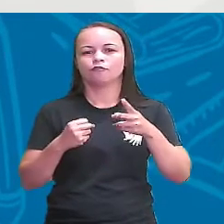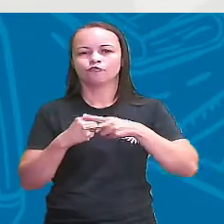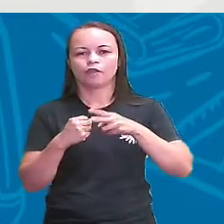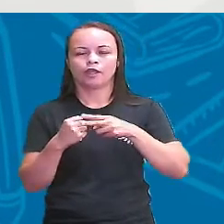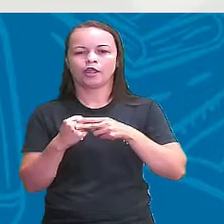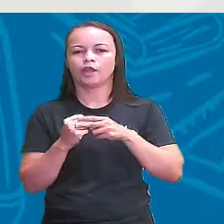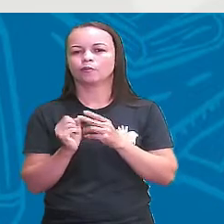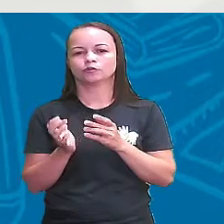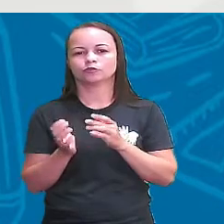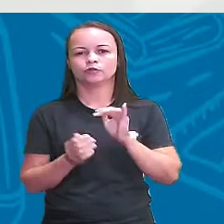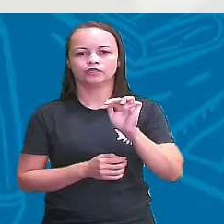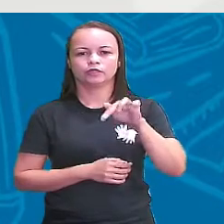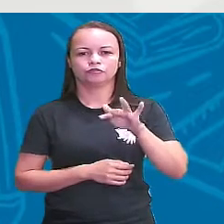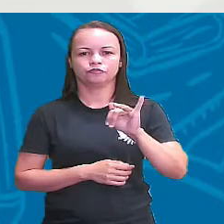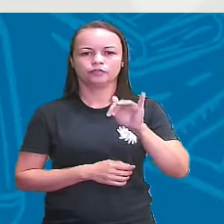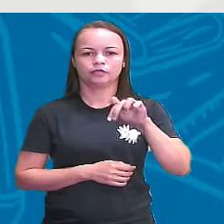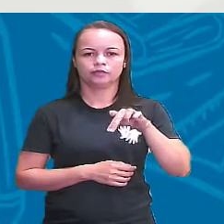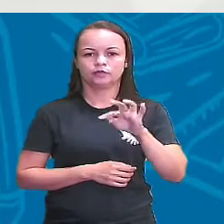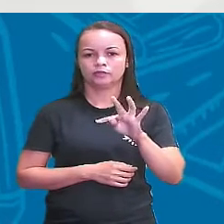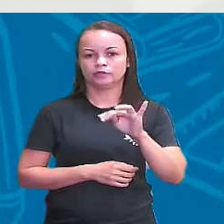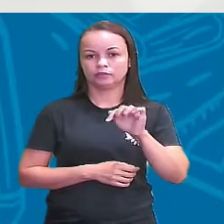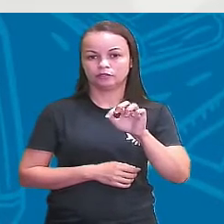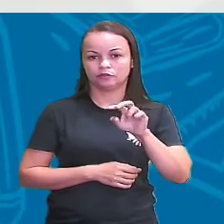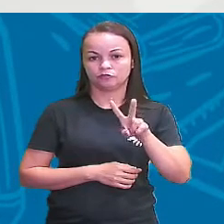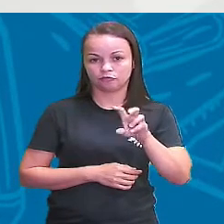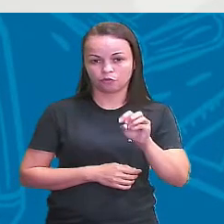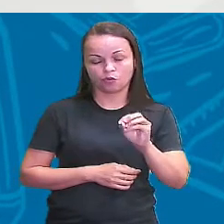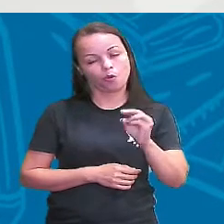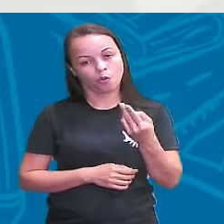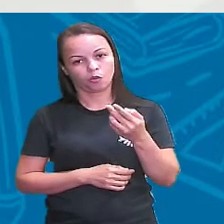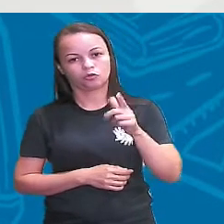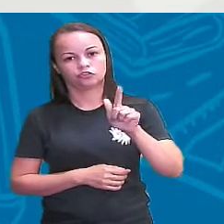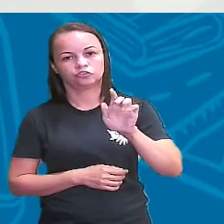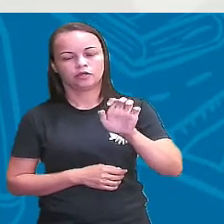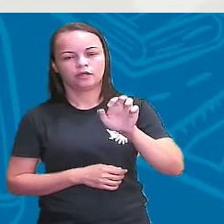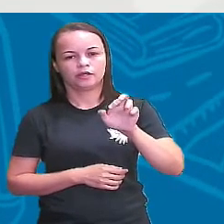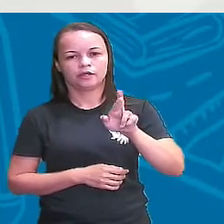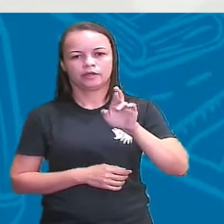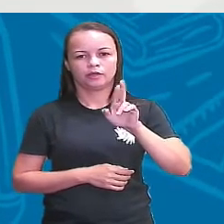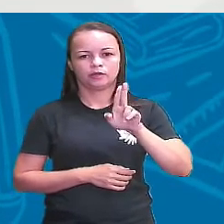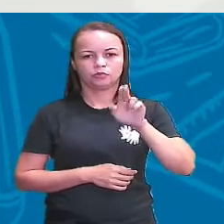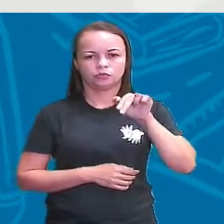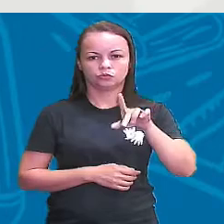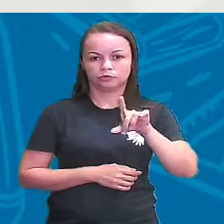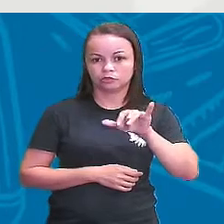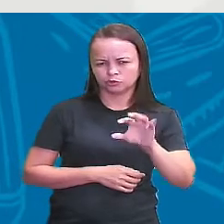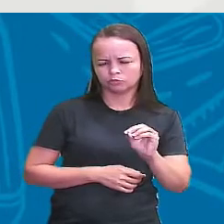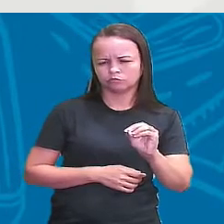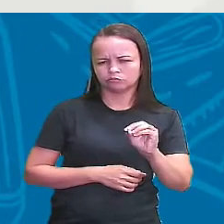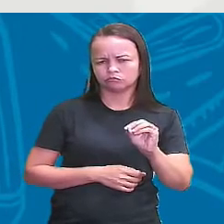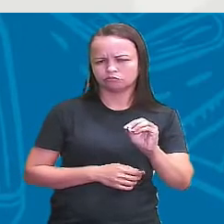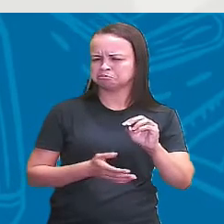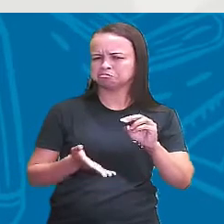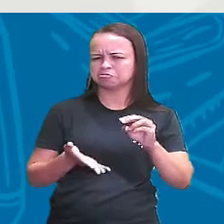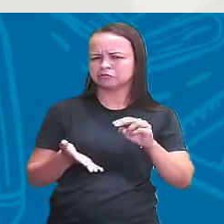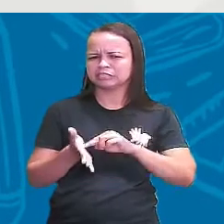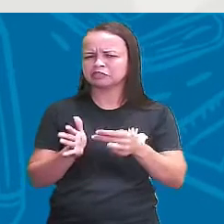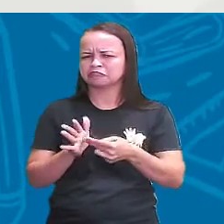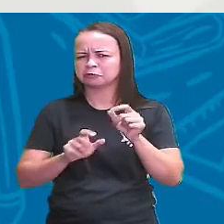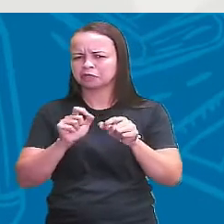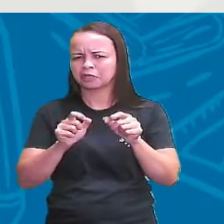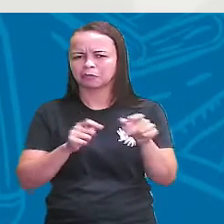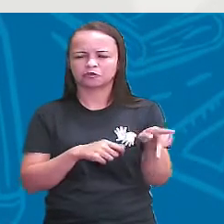no infinitivo ou no gerúndio. Professor, o que é infinitivo ou gerúndio? Ó, para